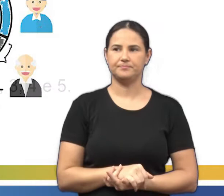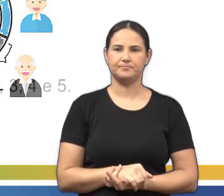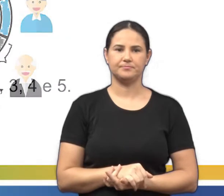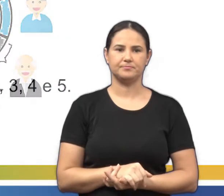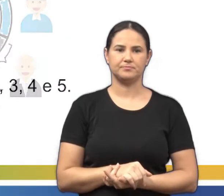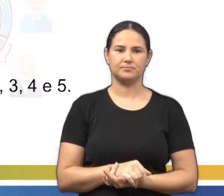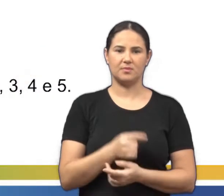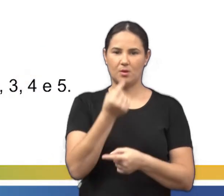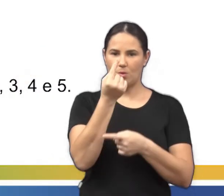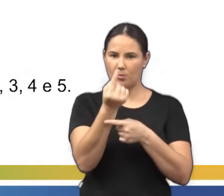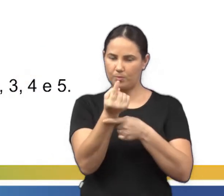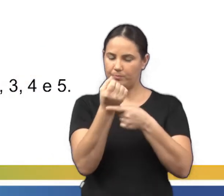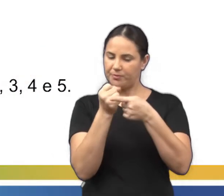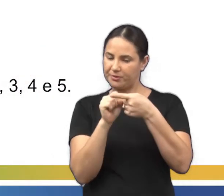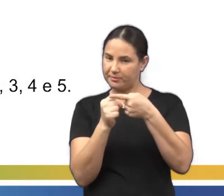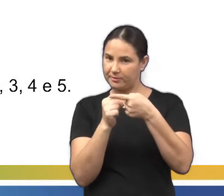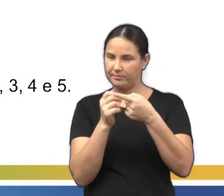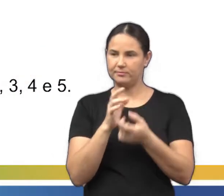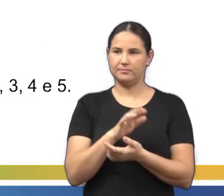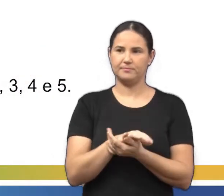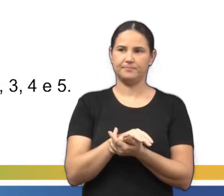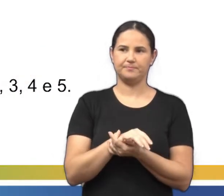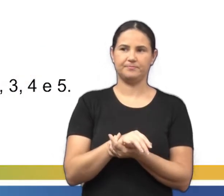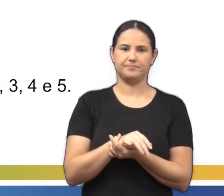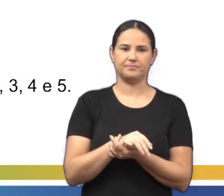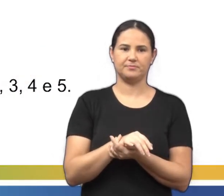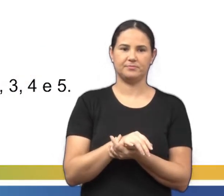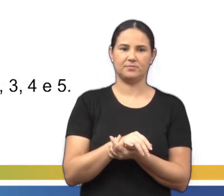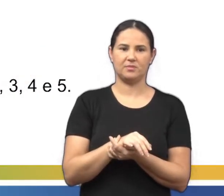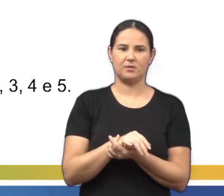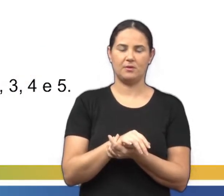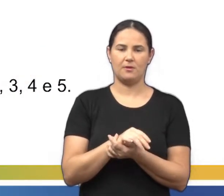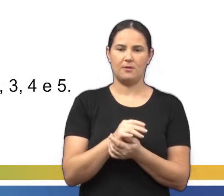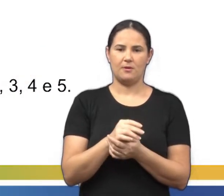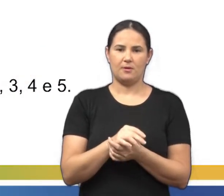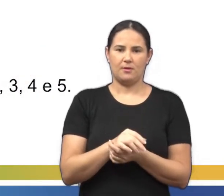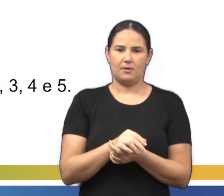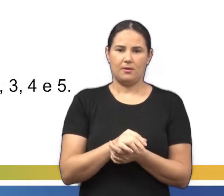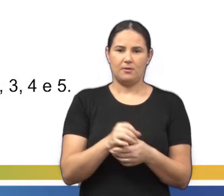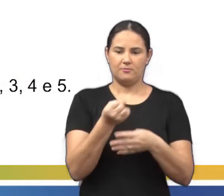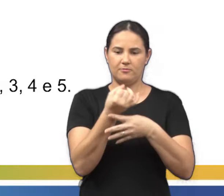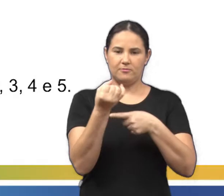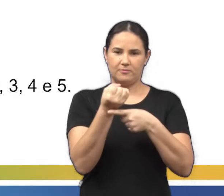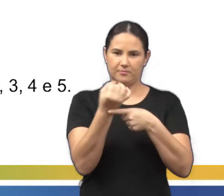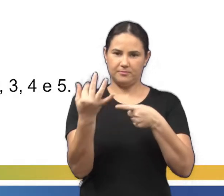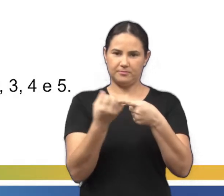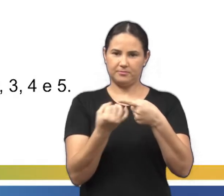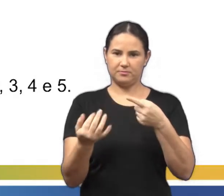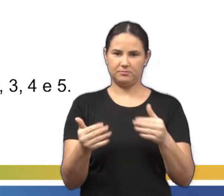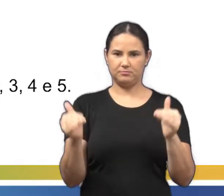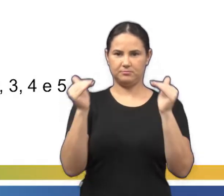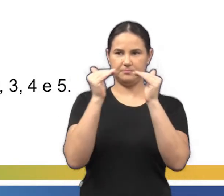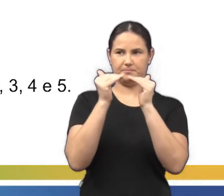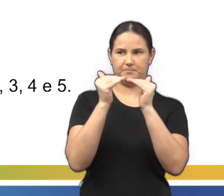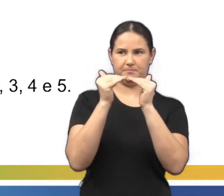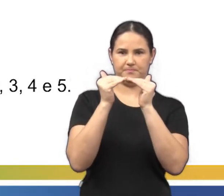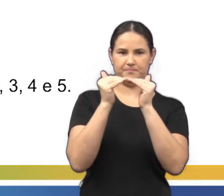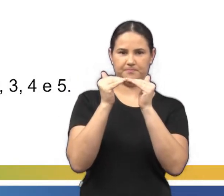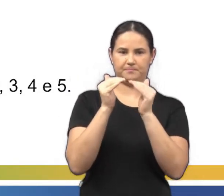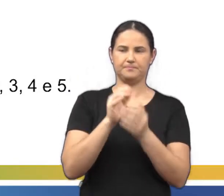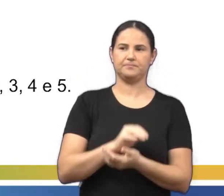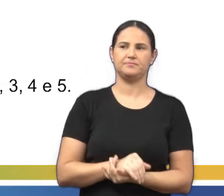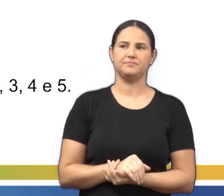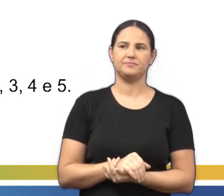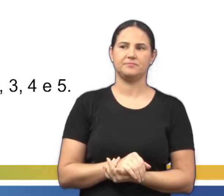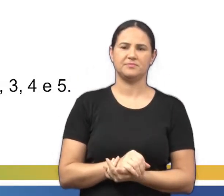Frações equivalentes. Frações equivalentes são frações que representam a mesma quantidade. Se quisermos encontrar frações que